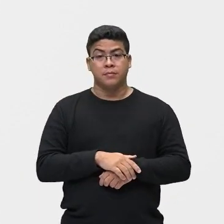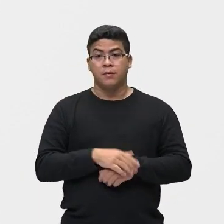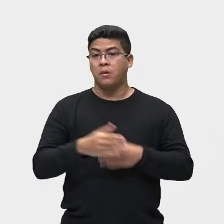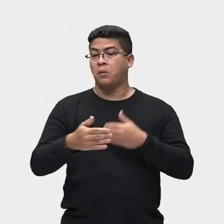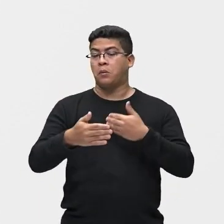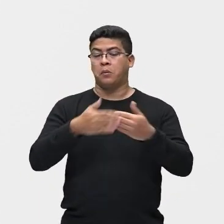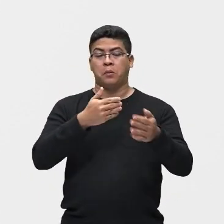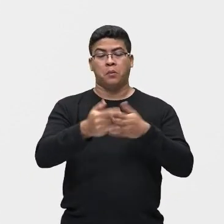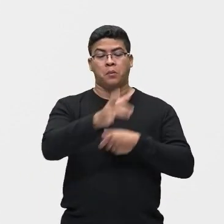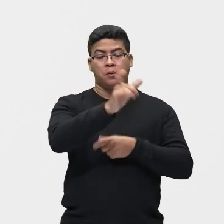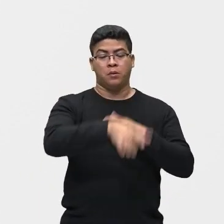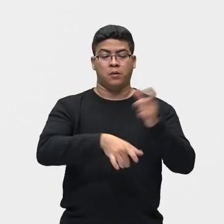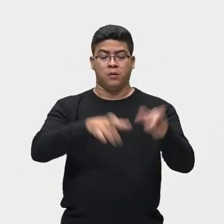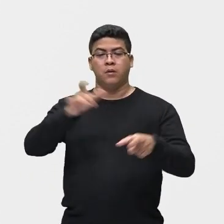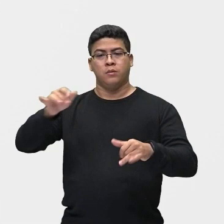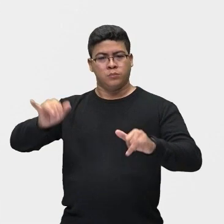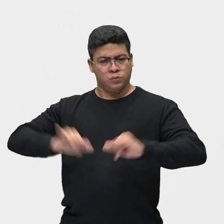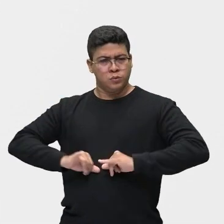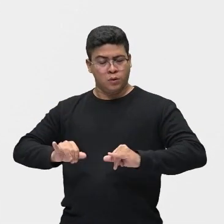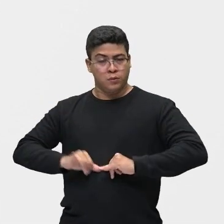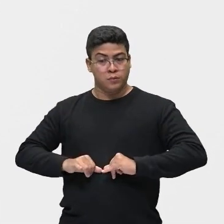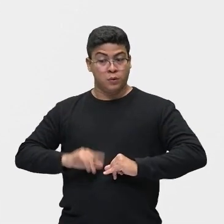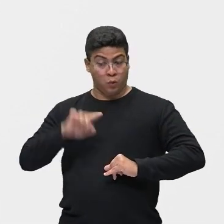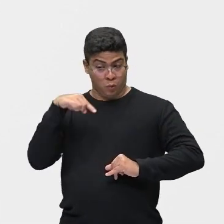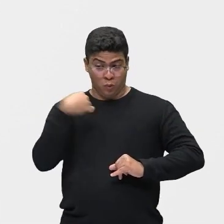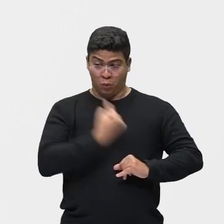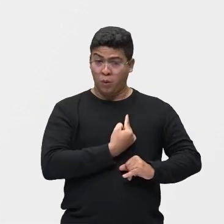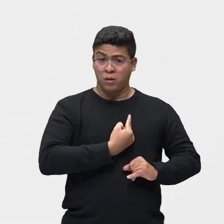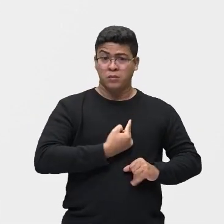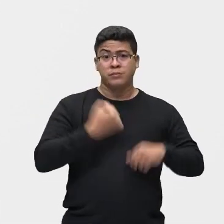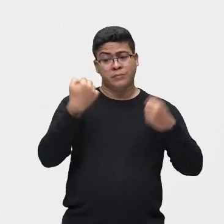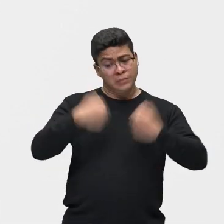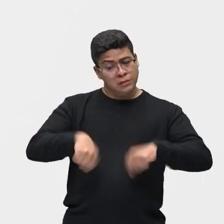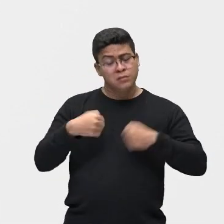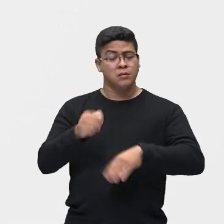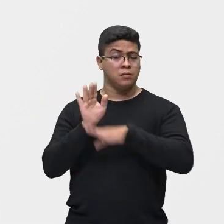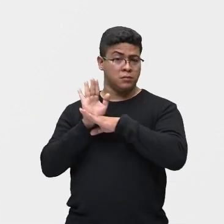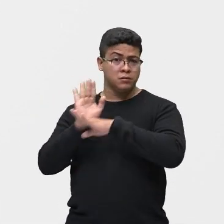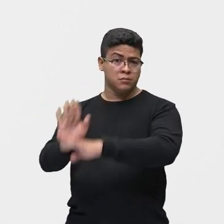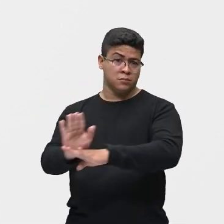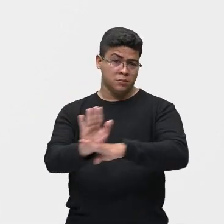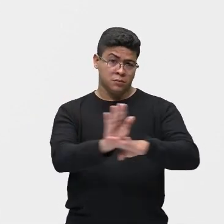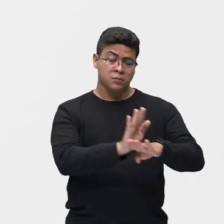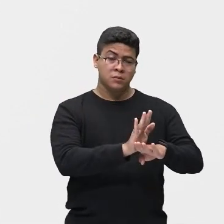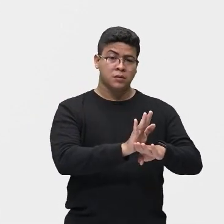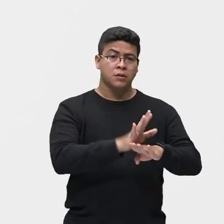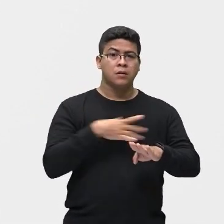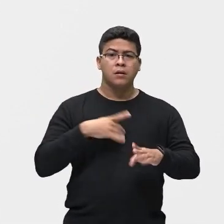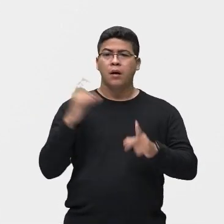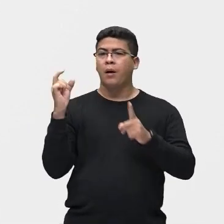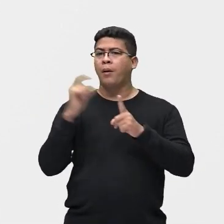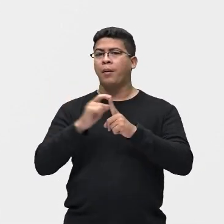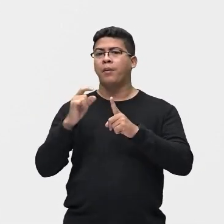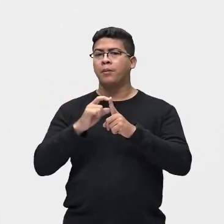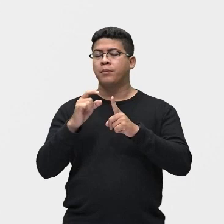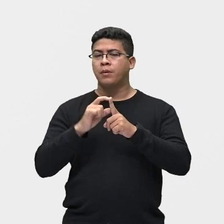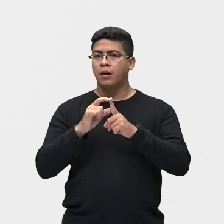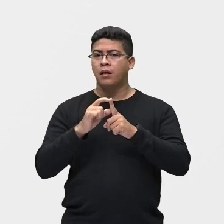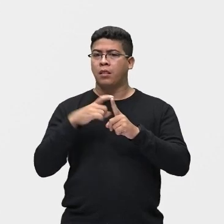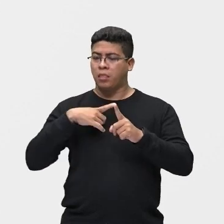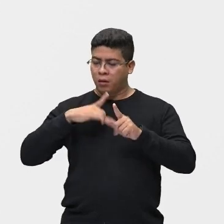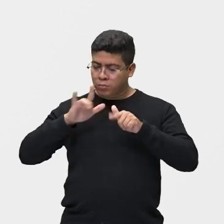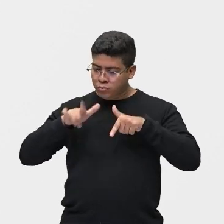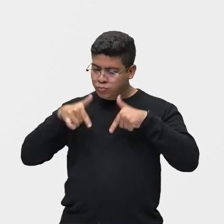sofre, nós temos obrigação de ajudar. Suas palavras também se transcrevem em atos e a sua luta